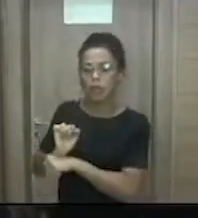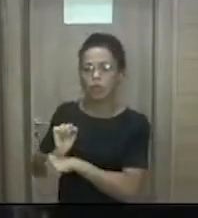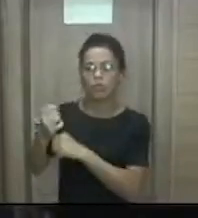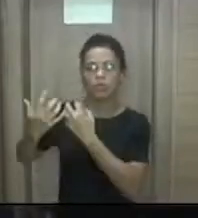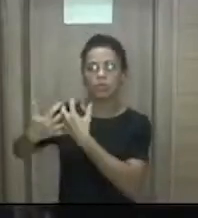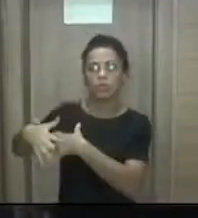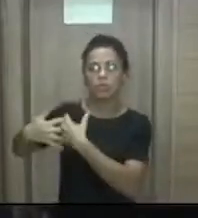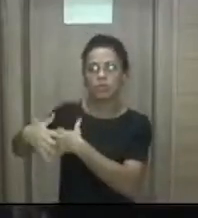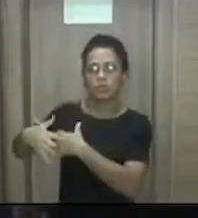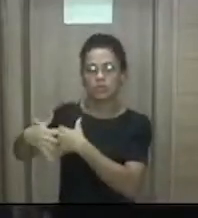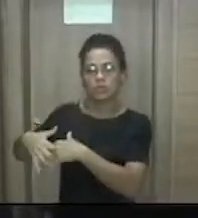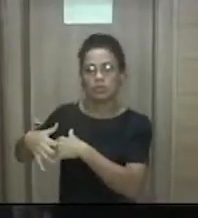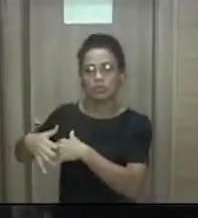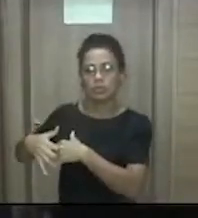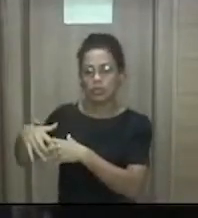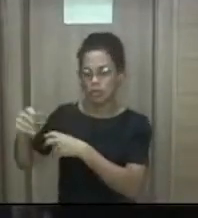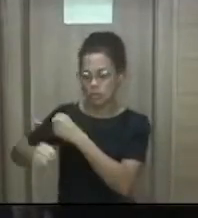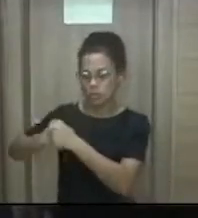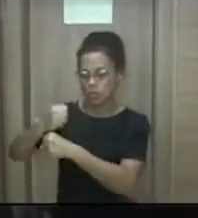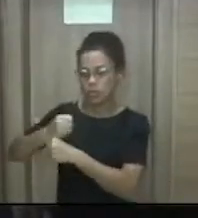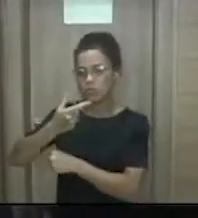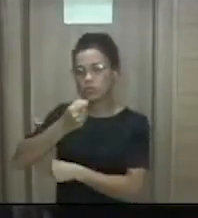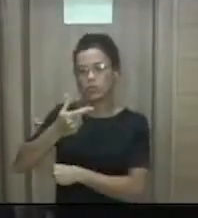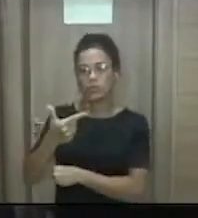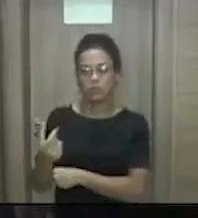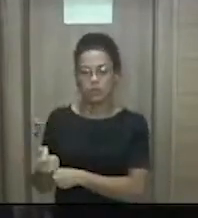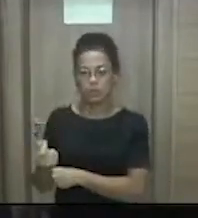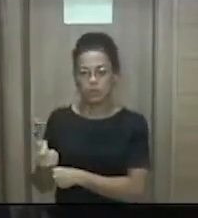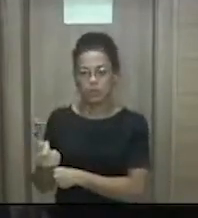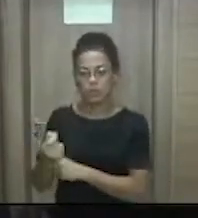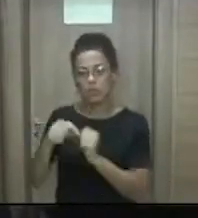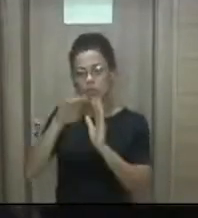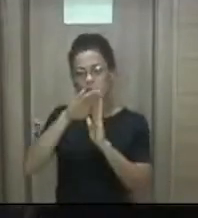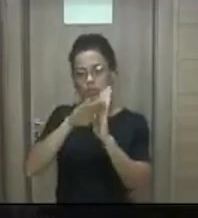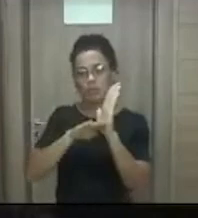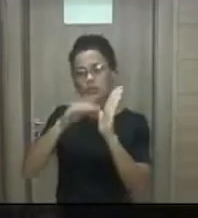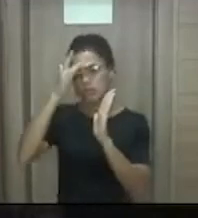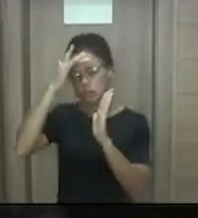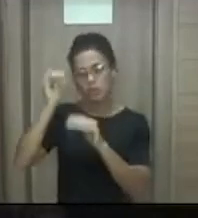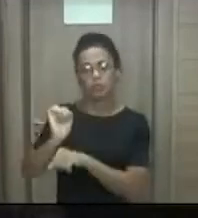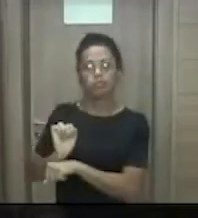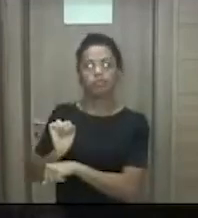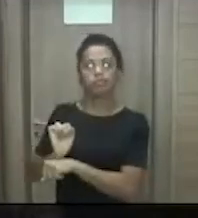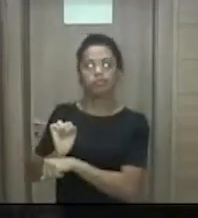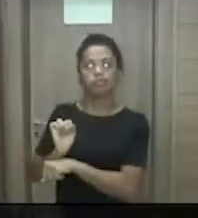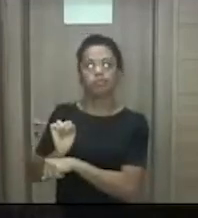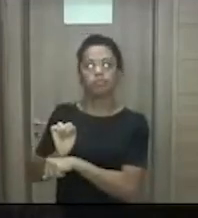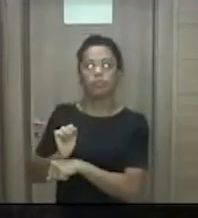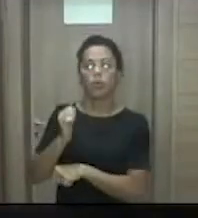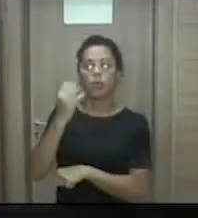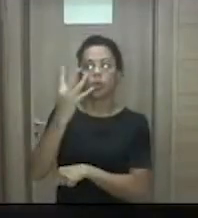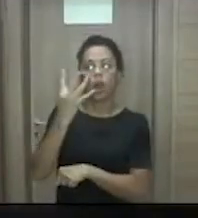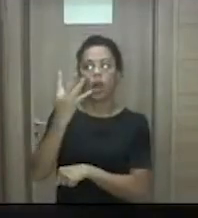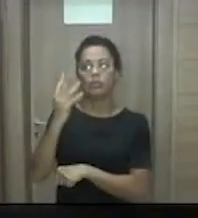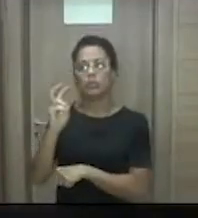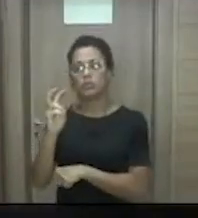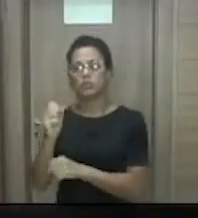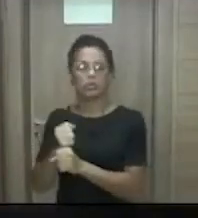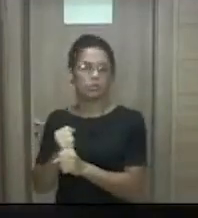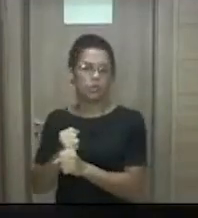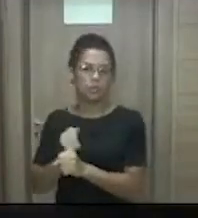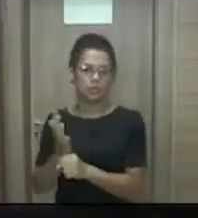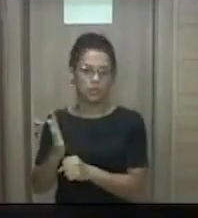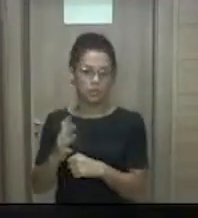aí, desde 2020, essa lista de pessoas esperando de 4, 5 anos. E como é que eu faço